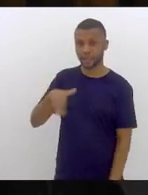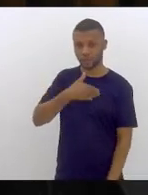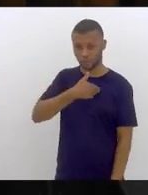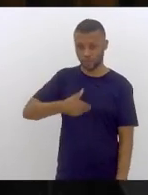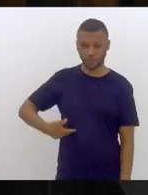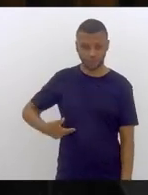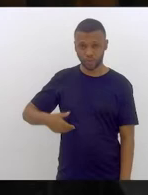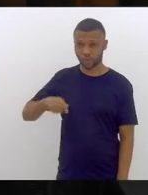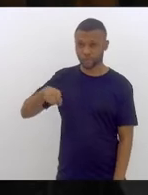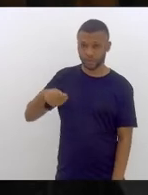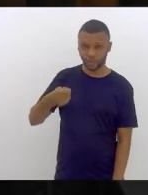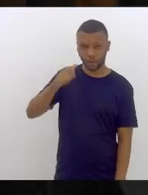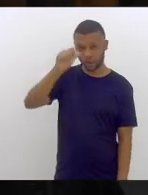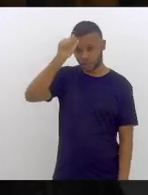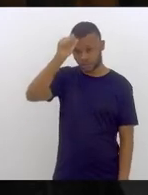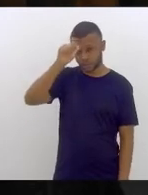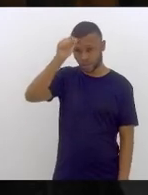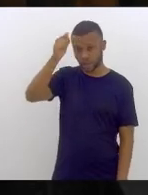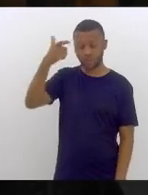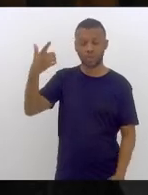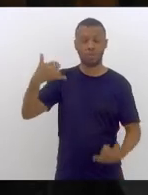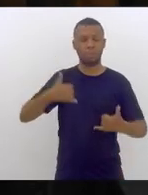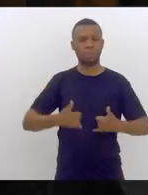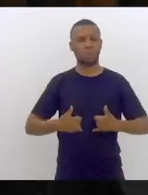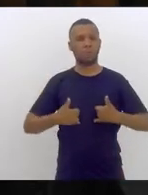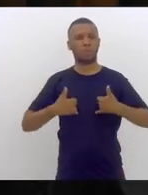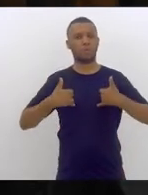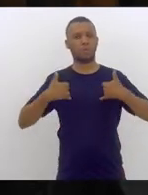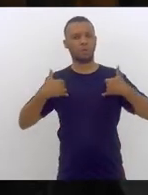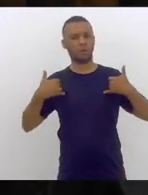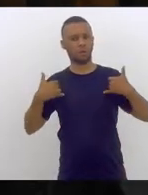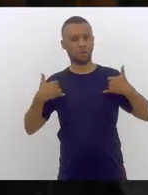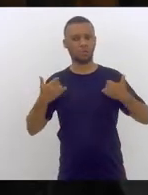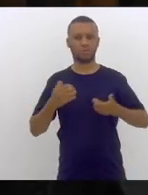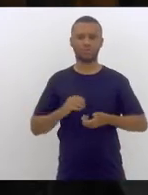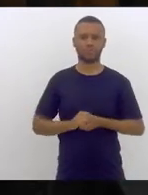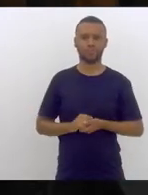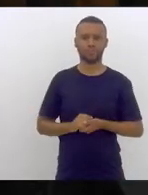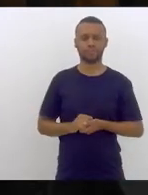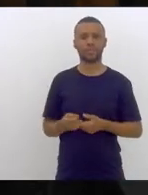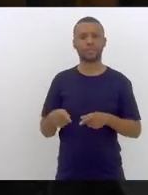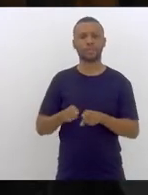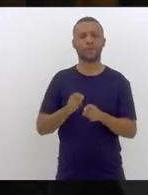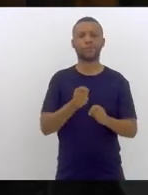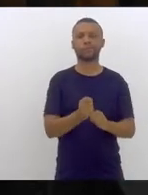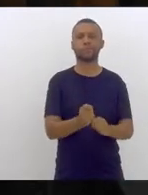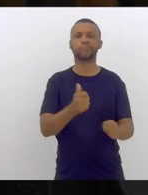Castro se vangloriou e que capitalizou